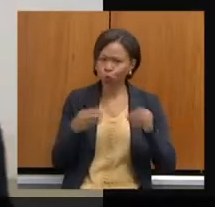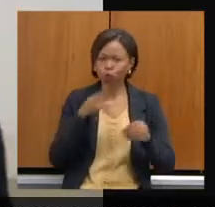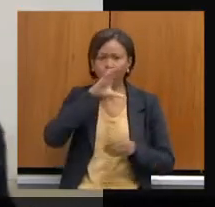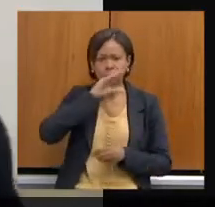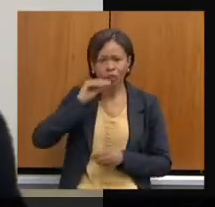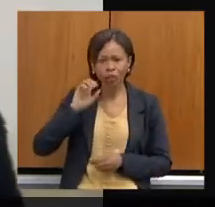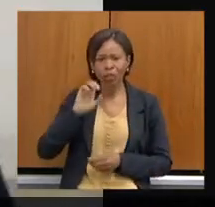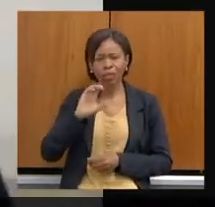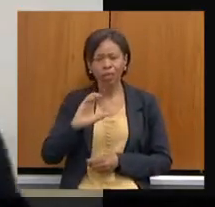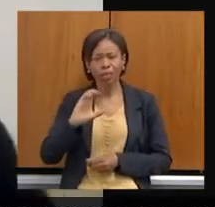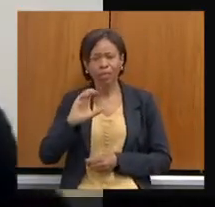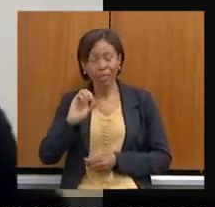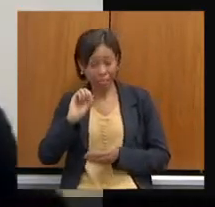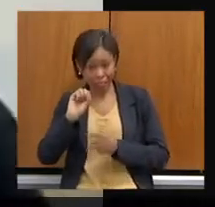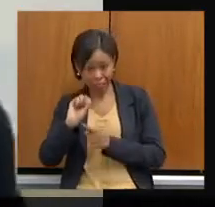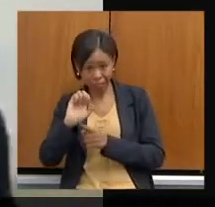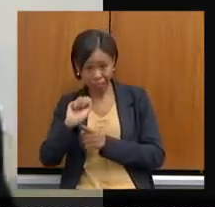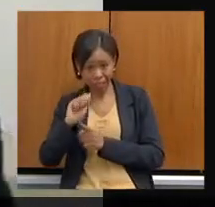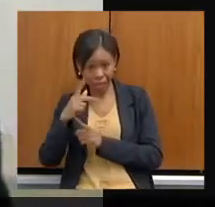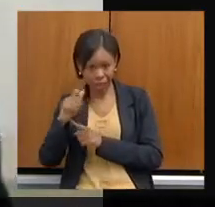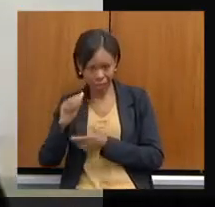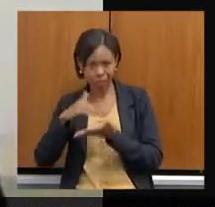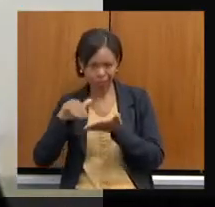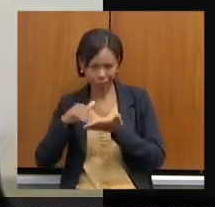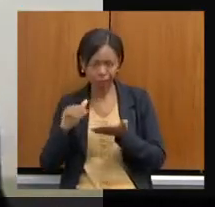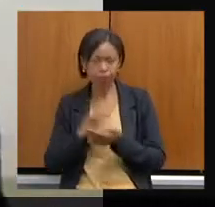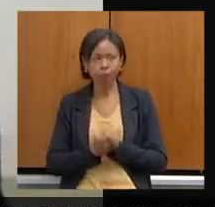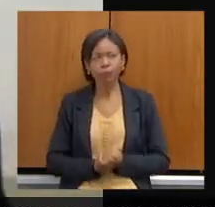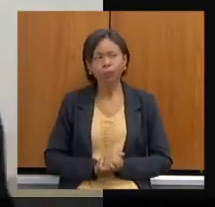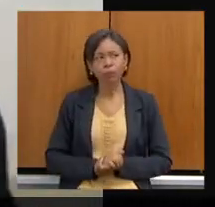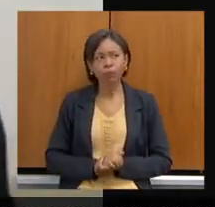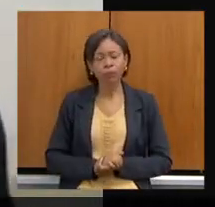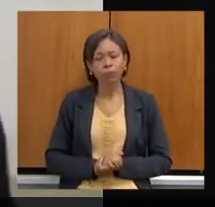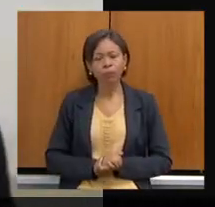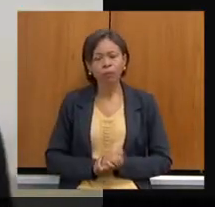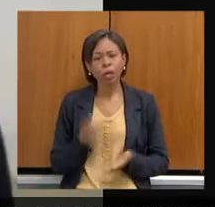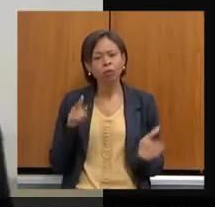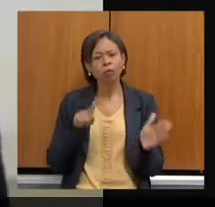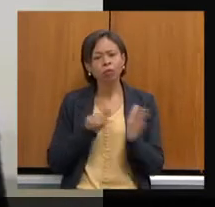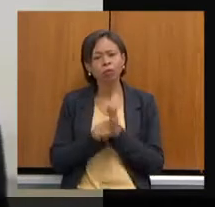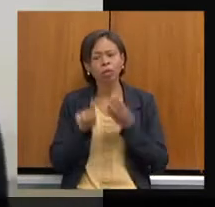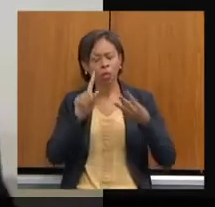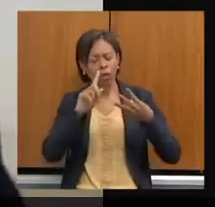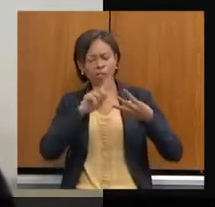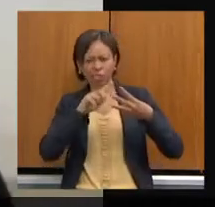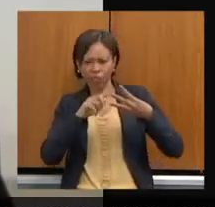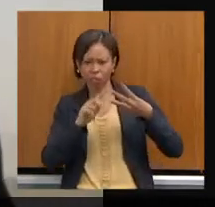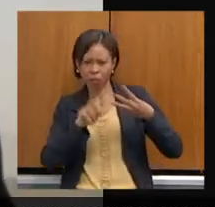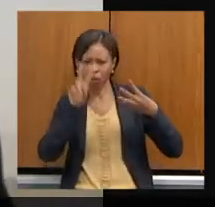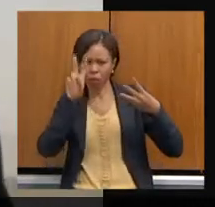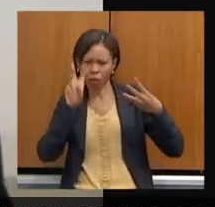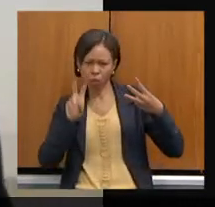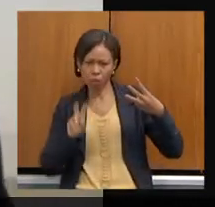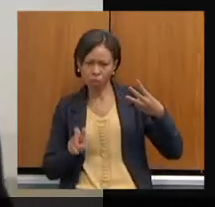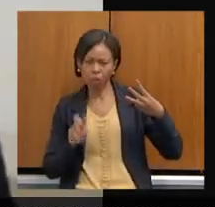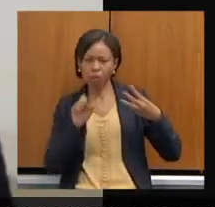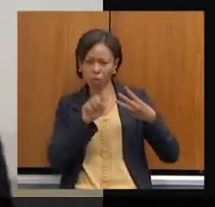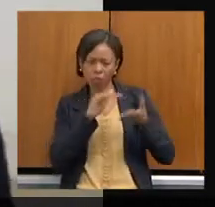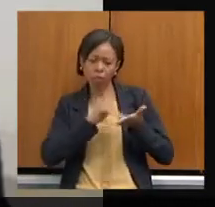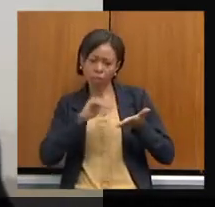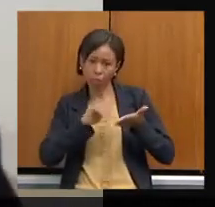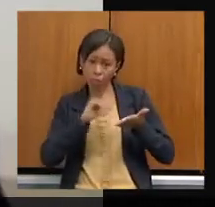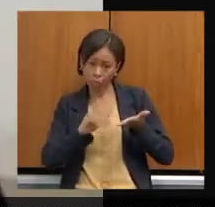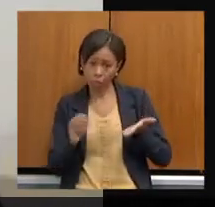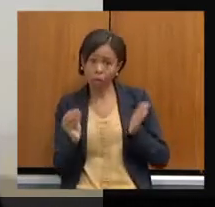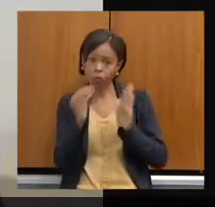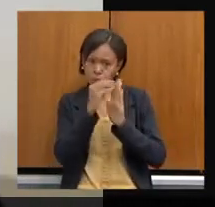e das nossas vinculadas secretária são três copos muito rápido a senhora notar eu vou